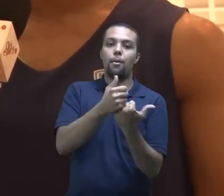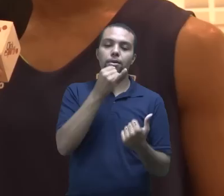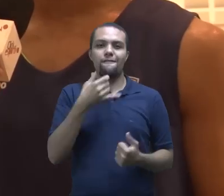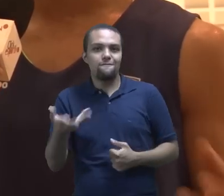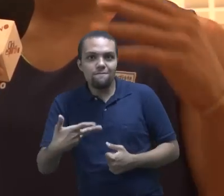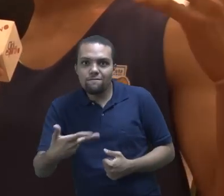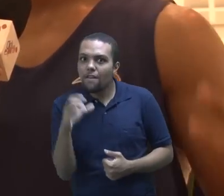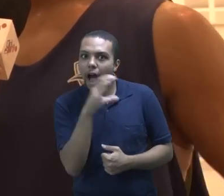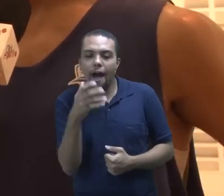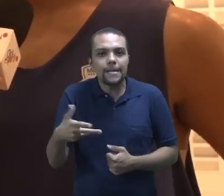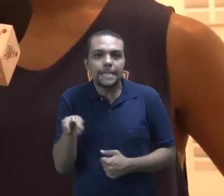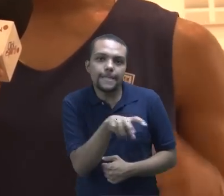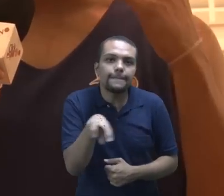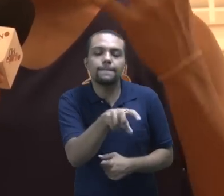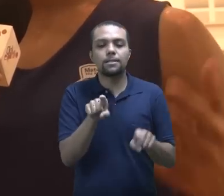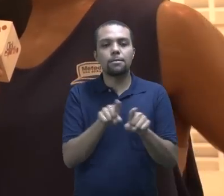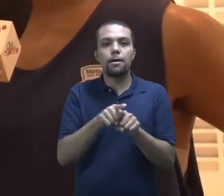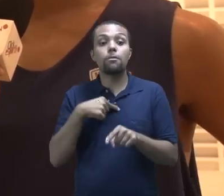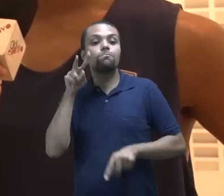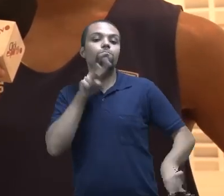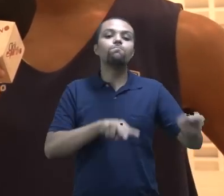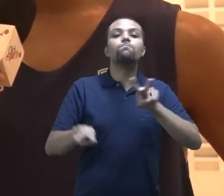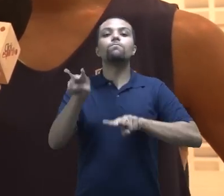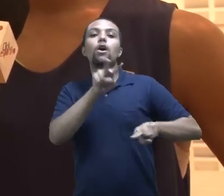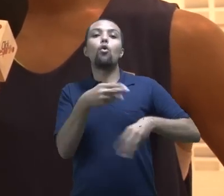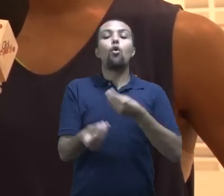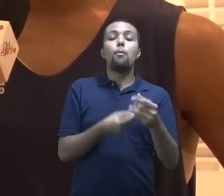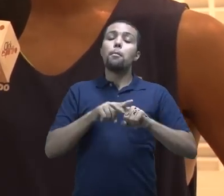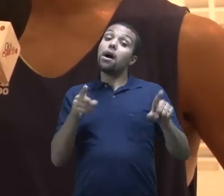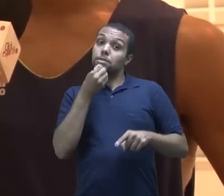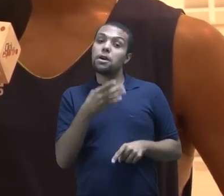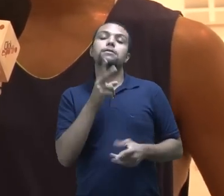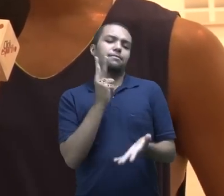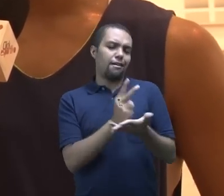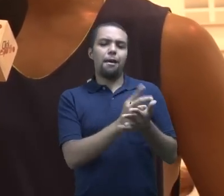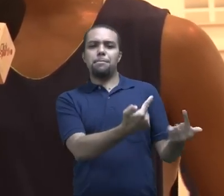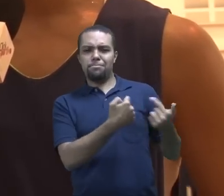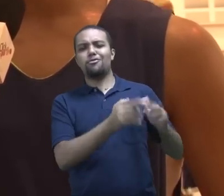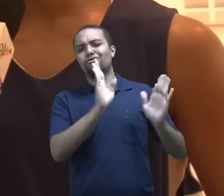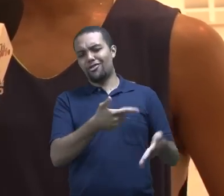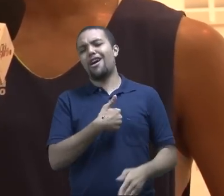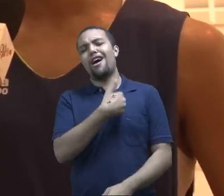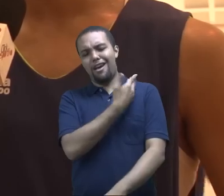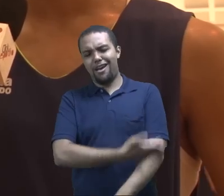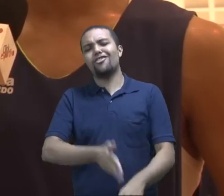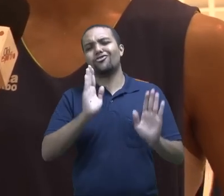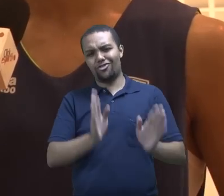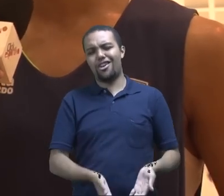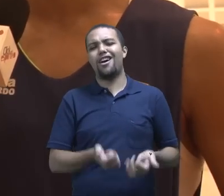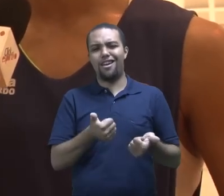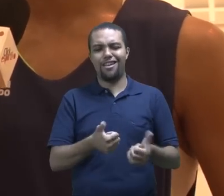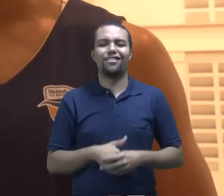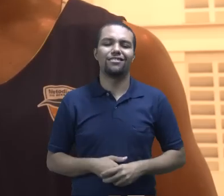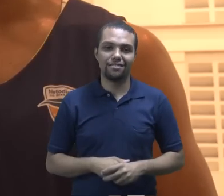tenho, velocidade, visão de jogo e tá, mas tudo bem, sempre já está acostumado a essa